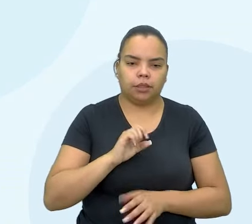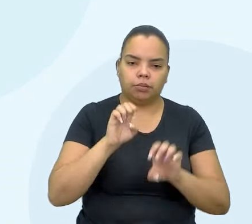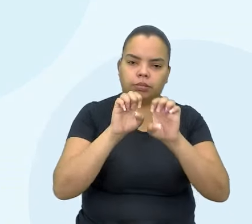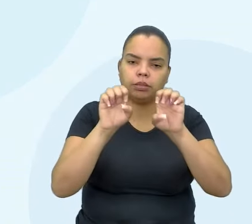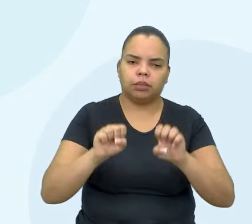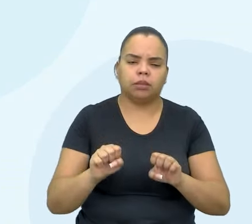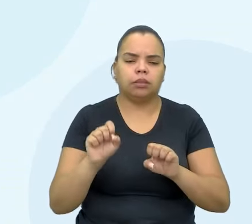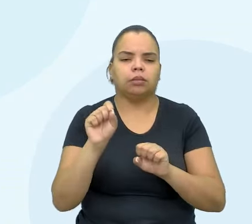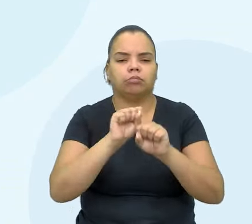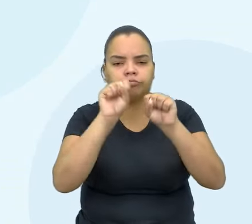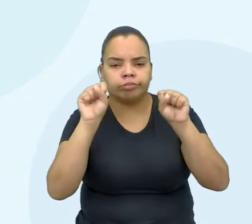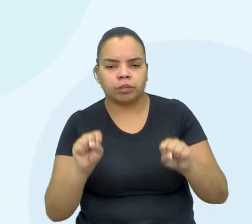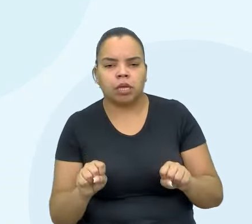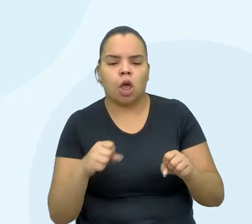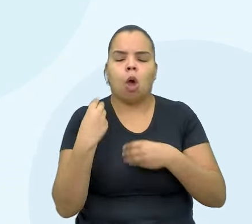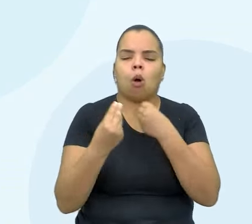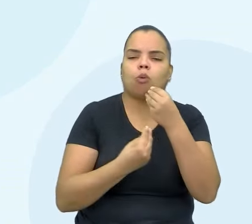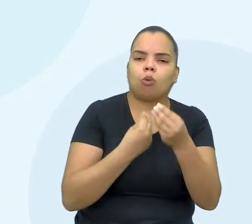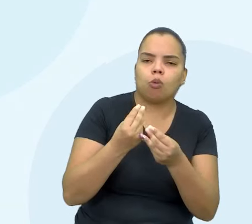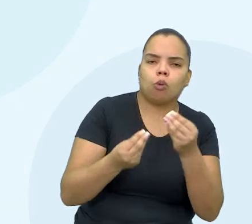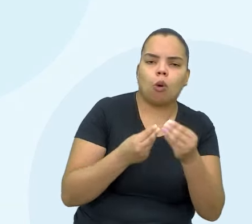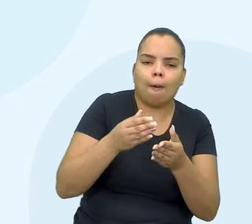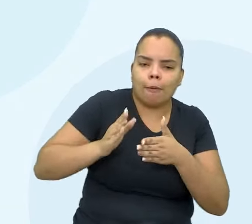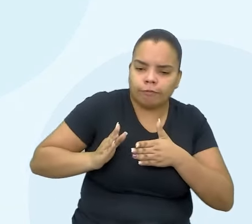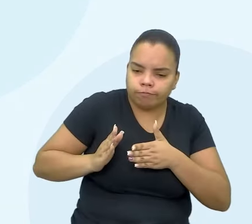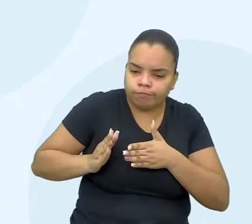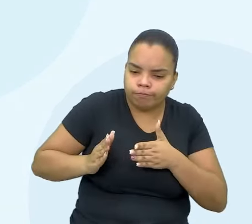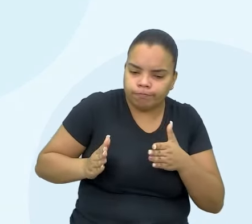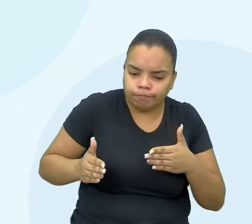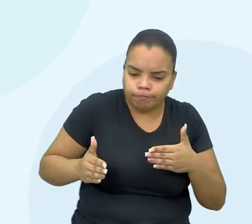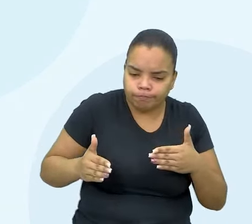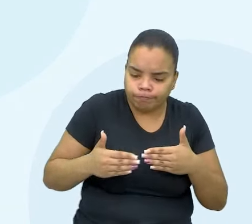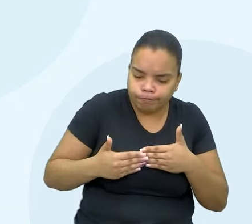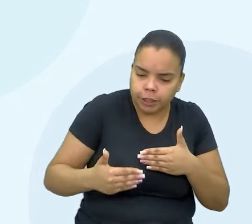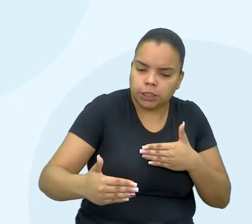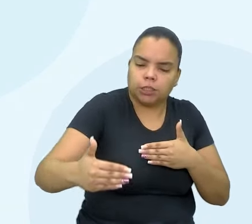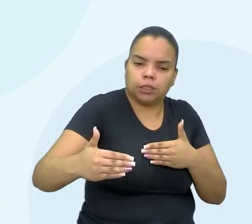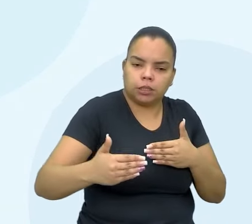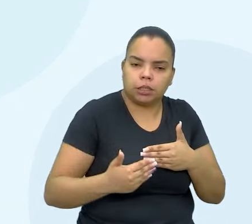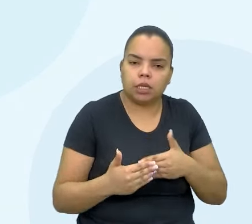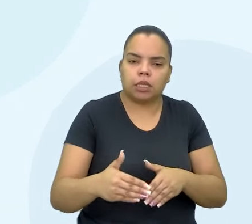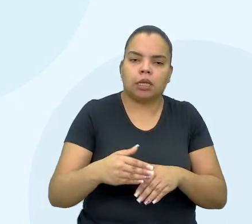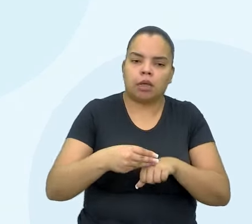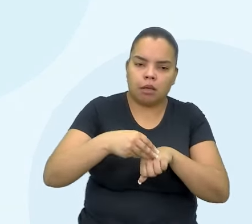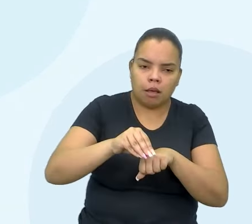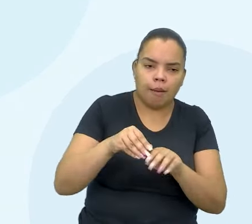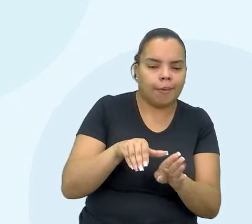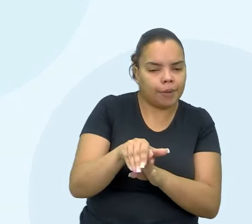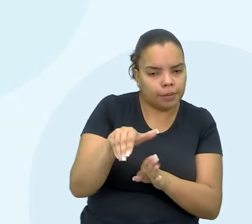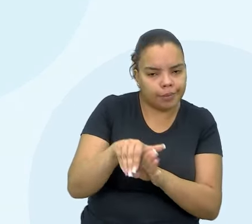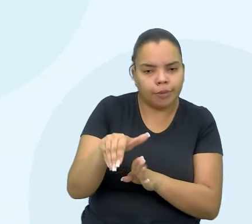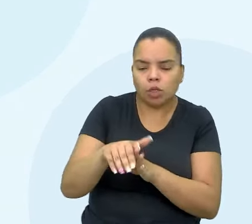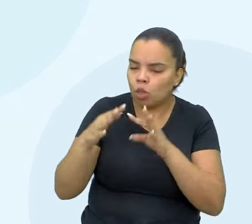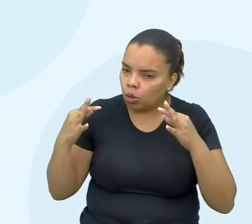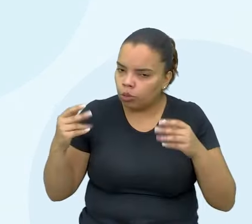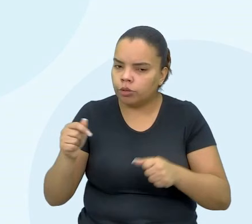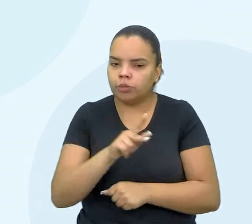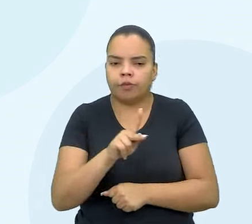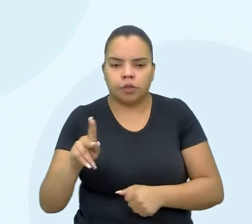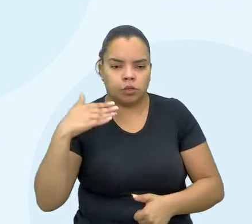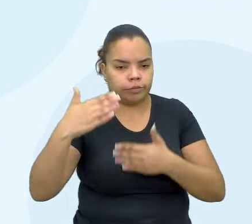ele pretende ser fechado. E não deixando aí de dar as orientações a toda a equipe de professores envolvidos aí